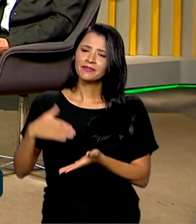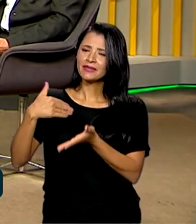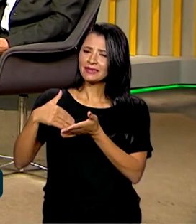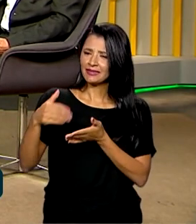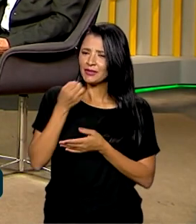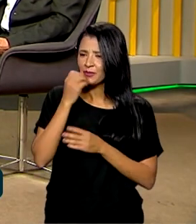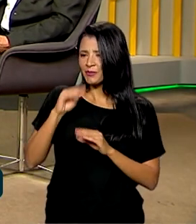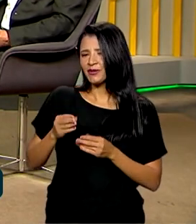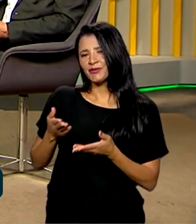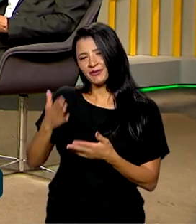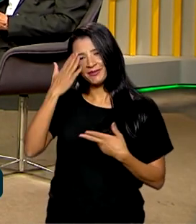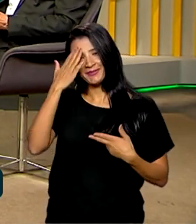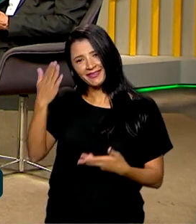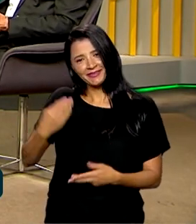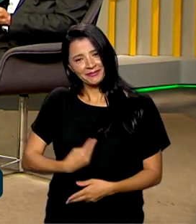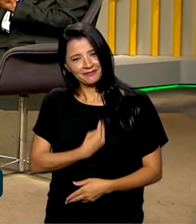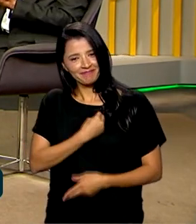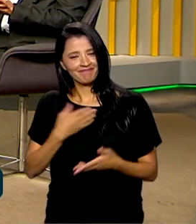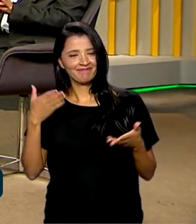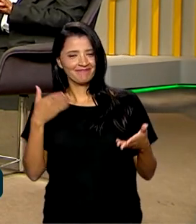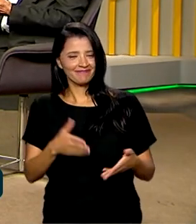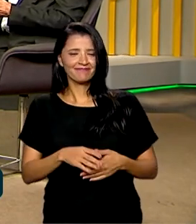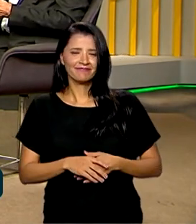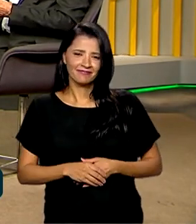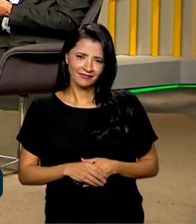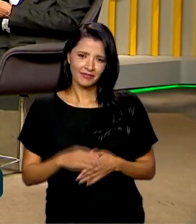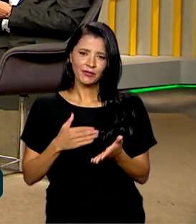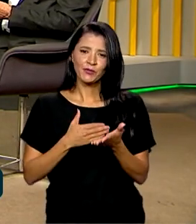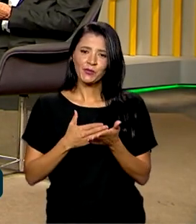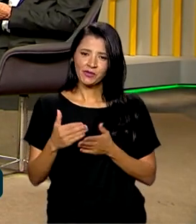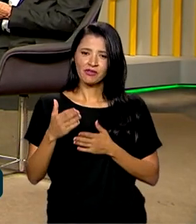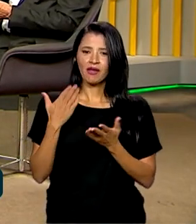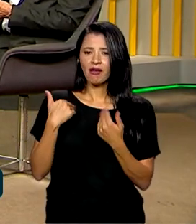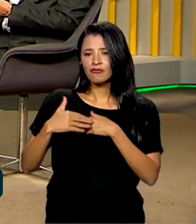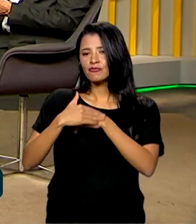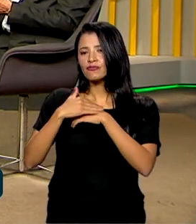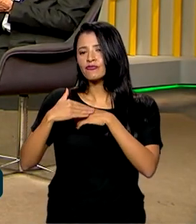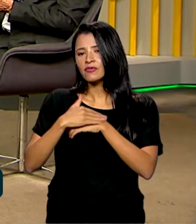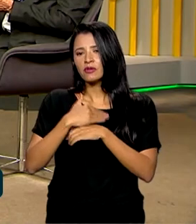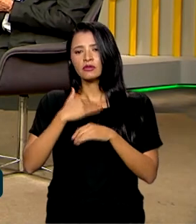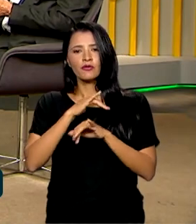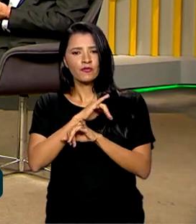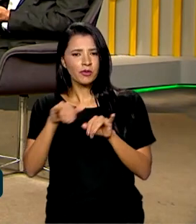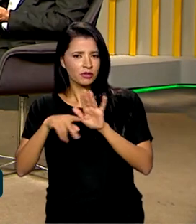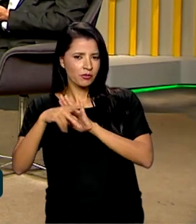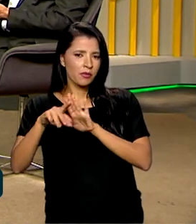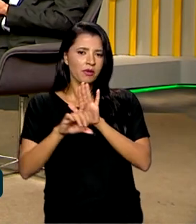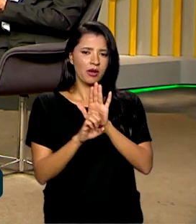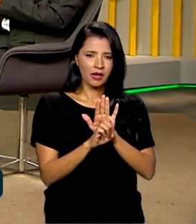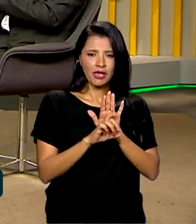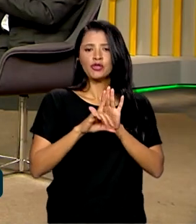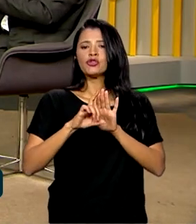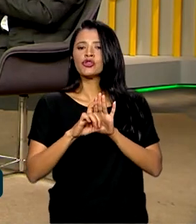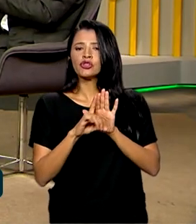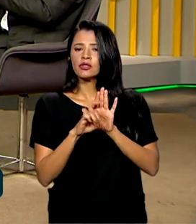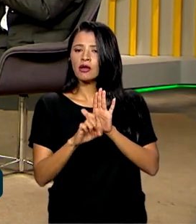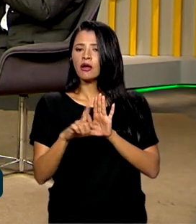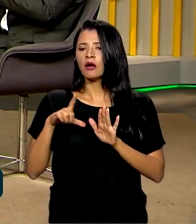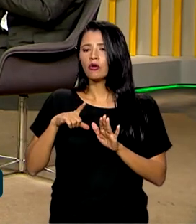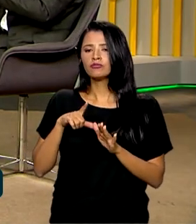boa noite, obrigado pela presença. E vamos começar a nossa conversa aqui com essa informação do edital Pontos de Leitura, que vai